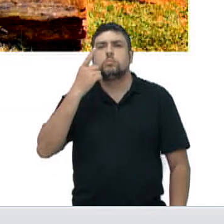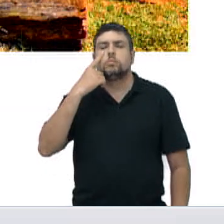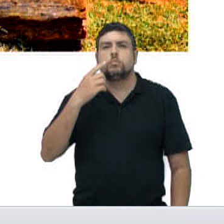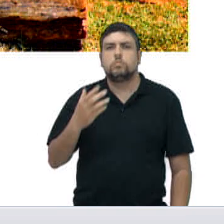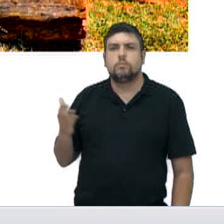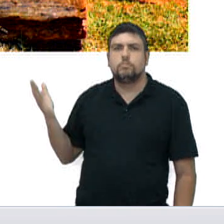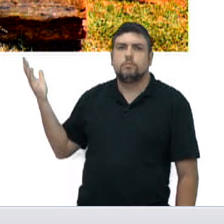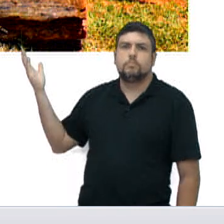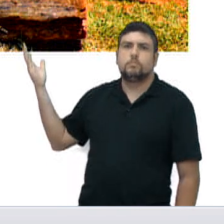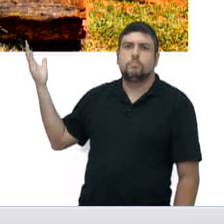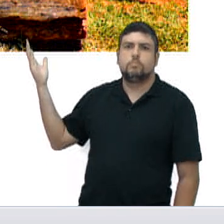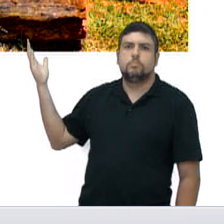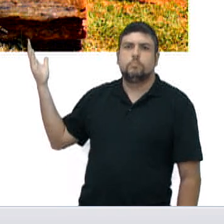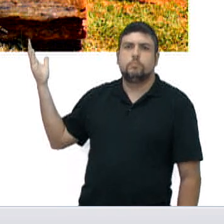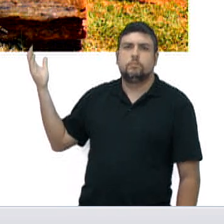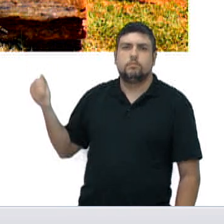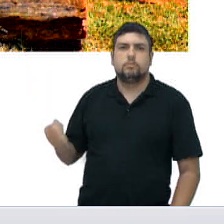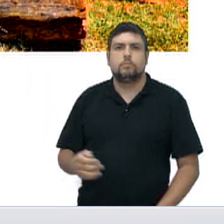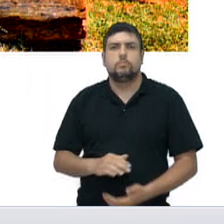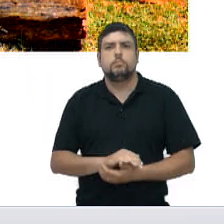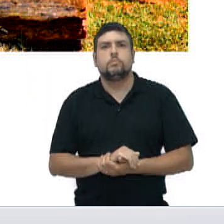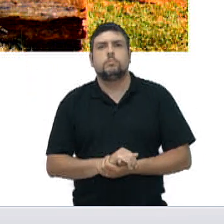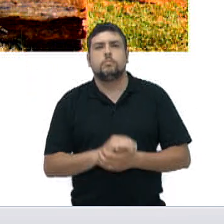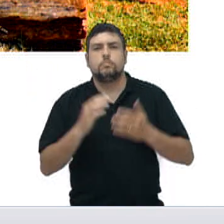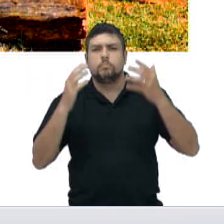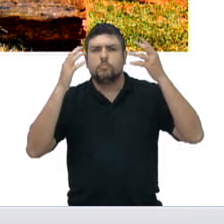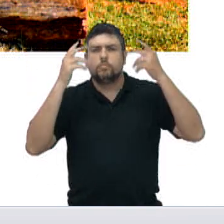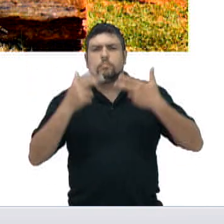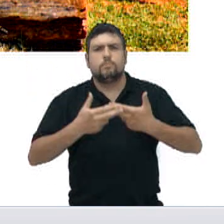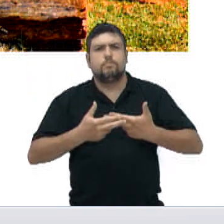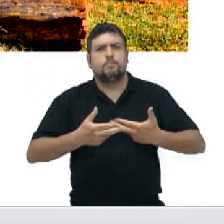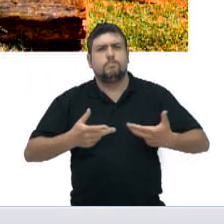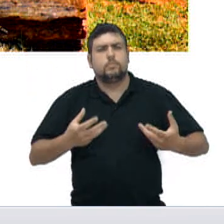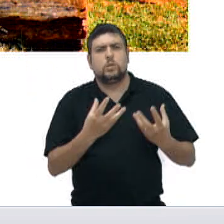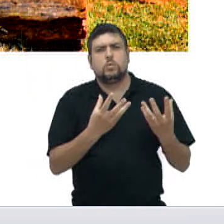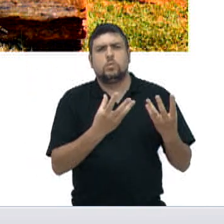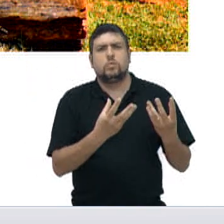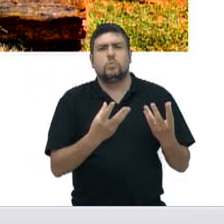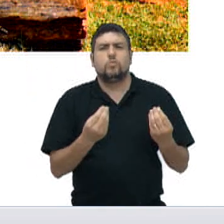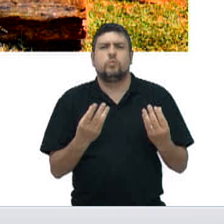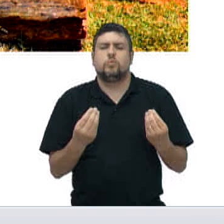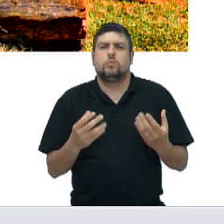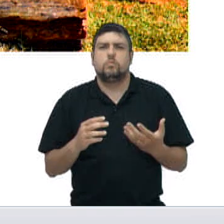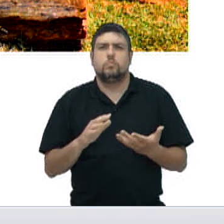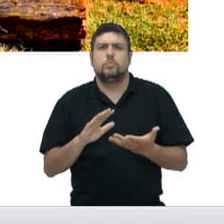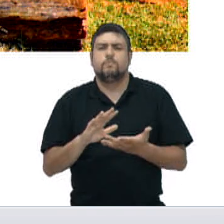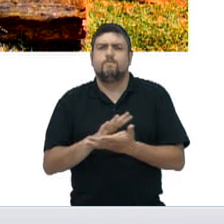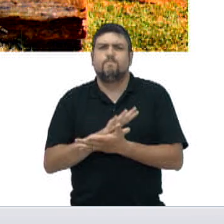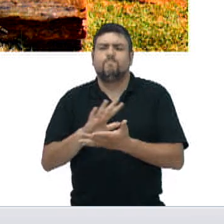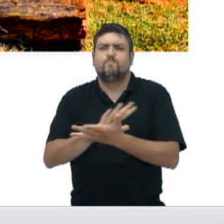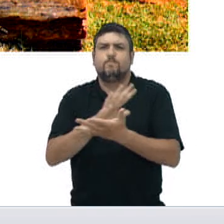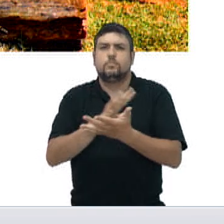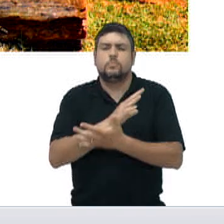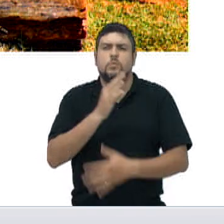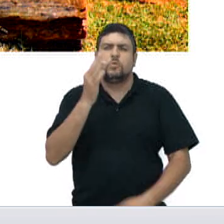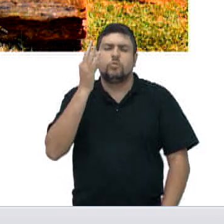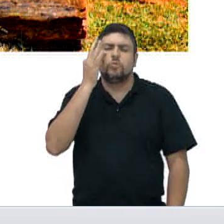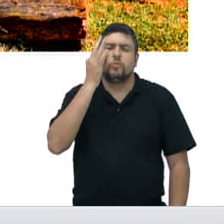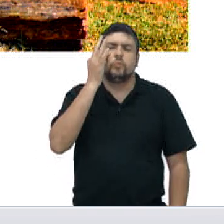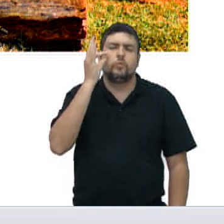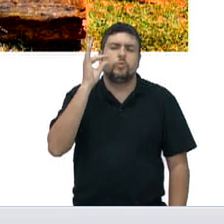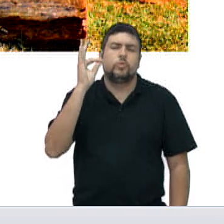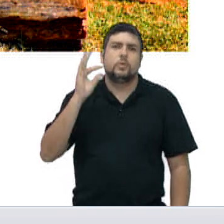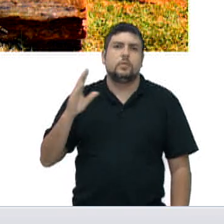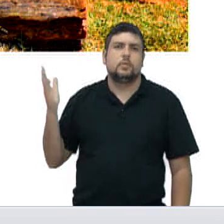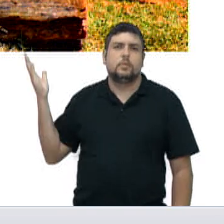Temos muitos animais que estão em extinção. Um mais fofinho que o outro.